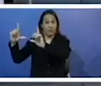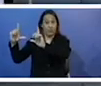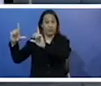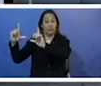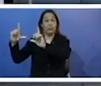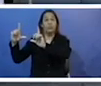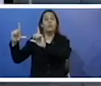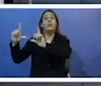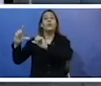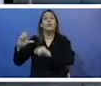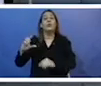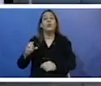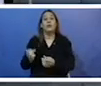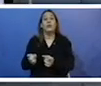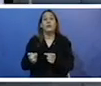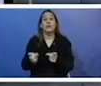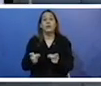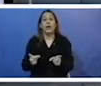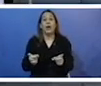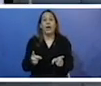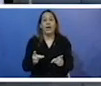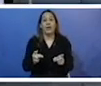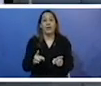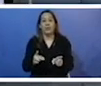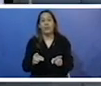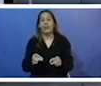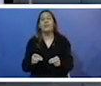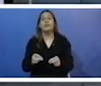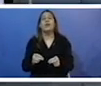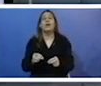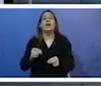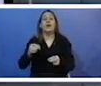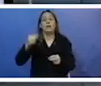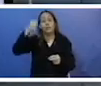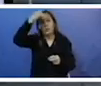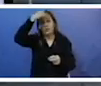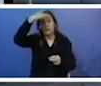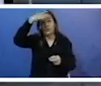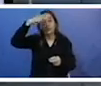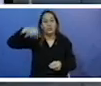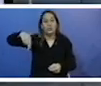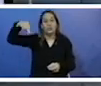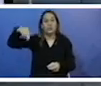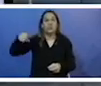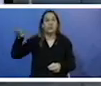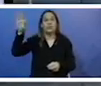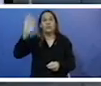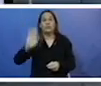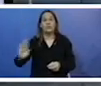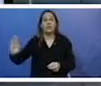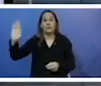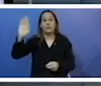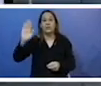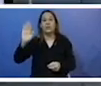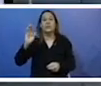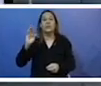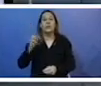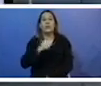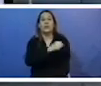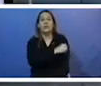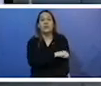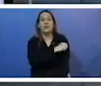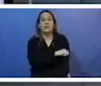à venda no centro de Luiz Gonzaga, Tradições Nordestinas do bairro São Cristóvão, Rio de